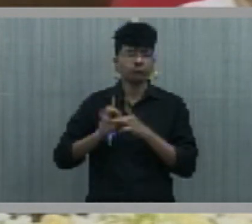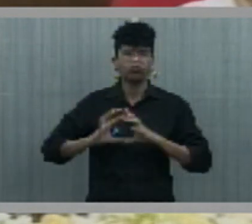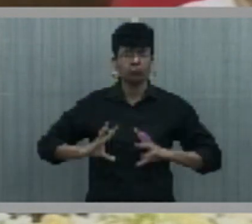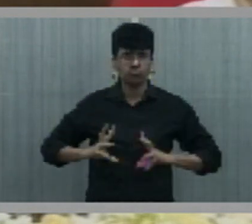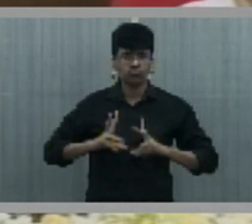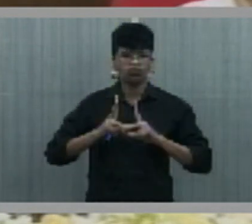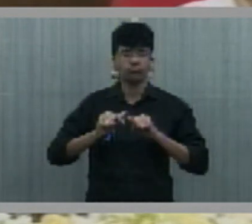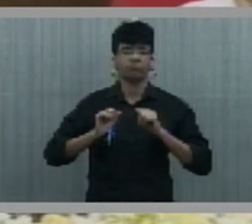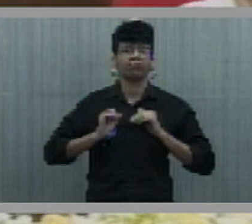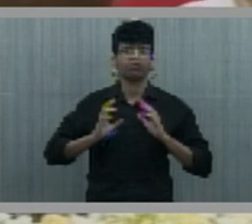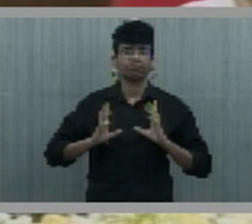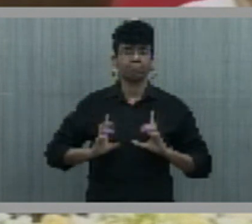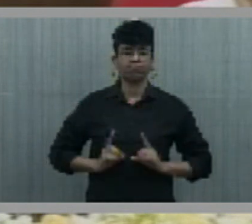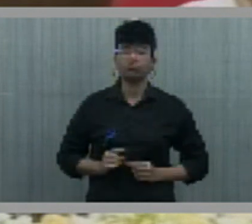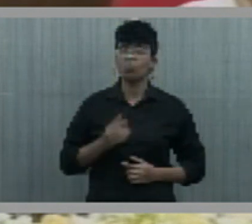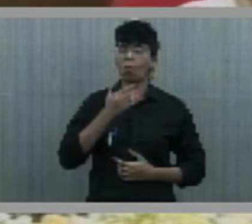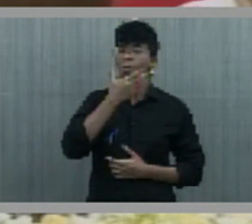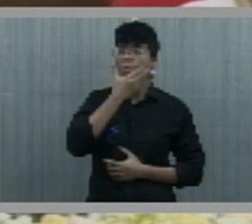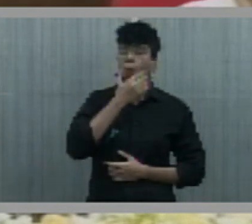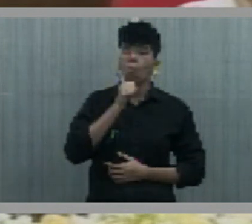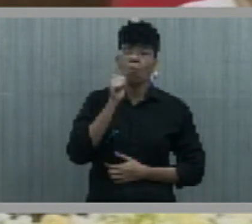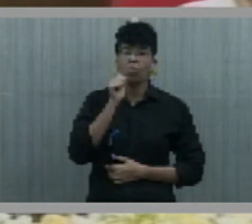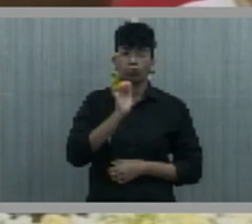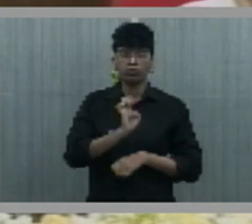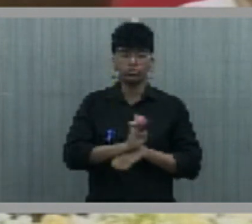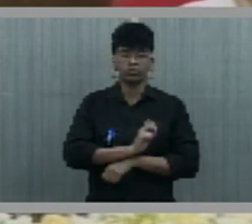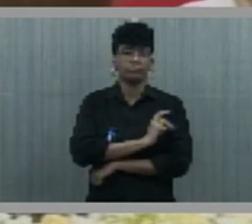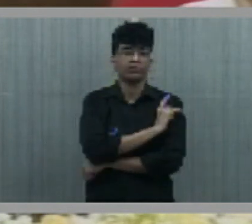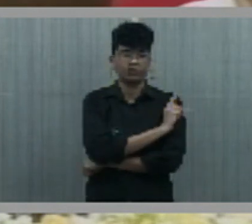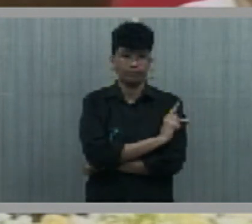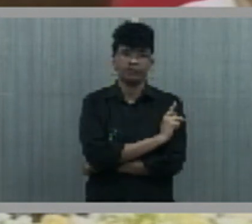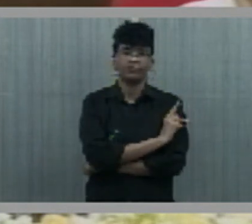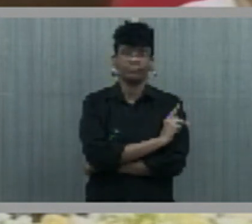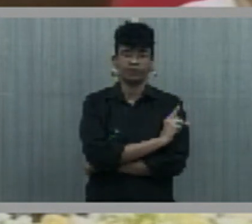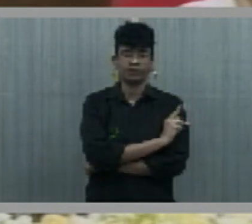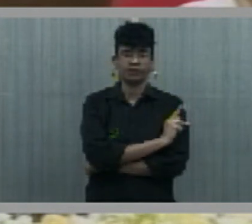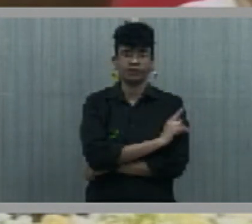os cidadãos e as cidadãs deste estado do Piauí,